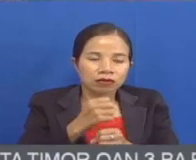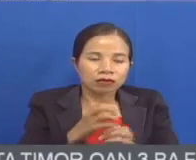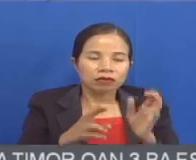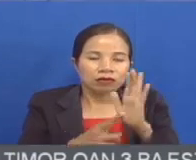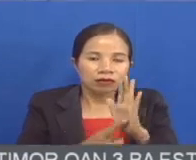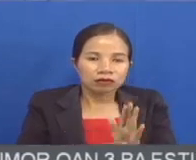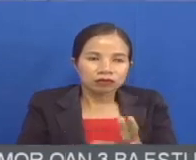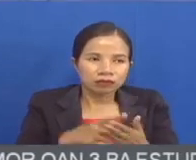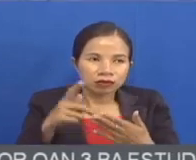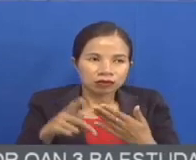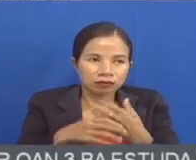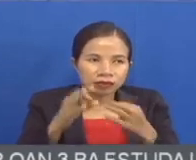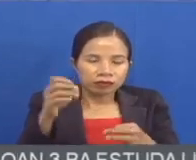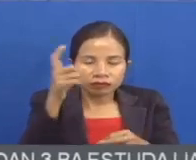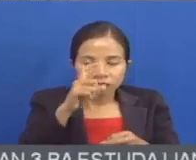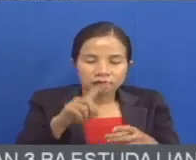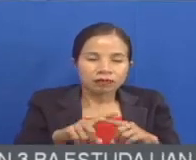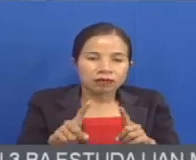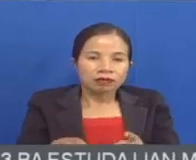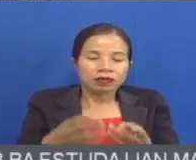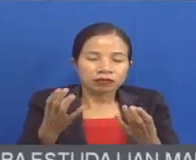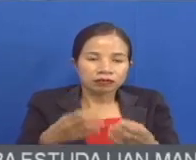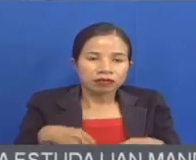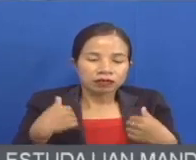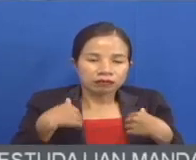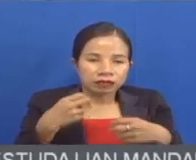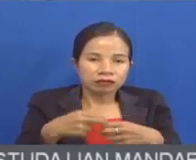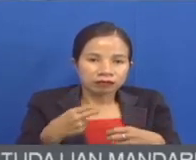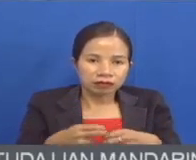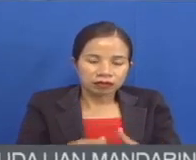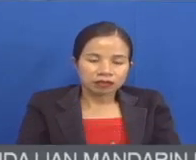relatório. Programa mais que tuan, mas o Matadalam Fong, né? Tem desafios.